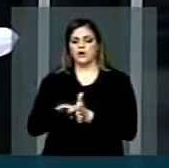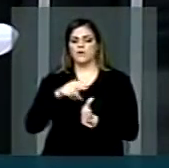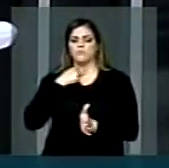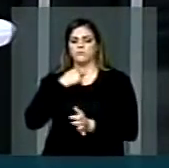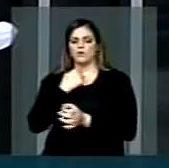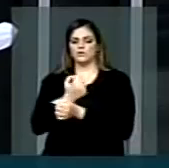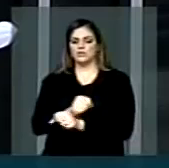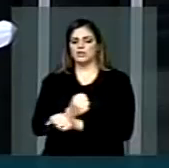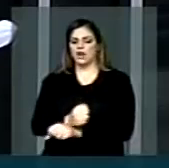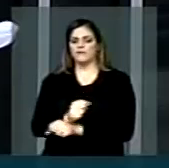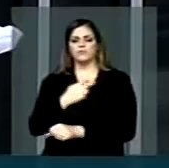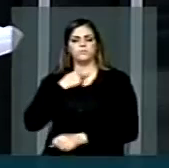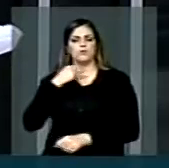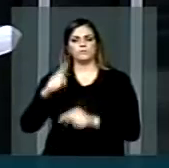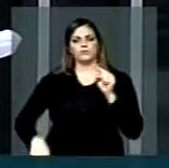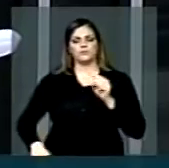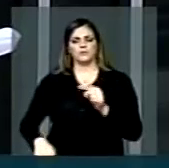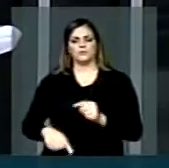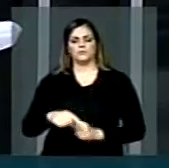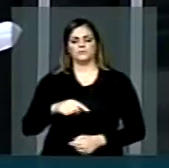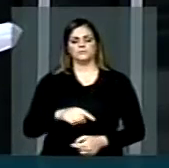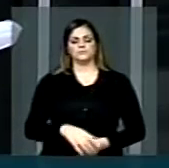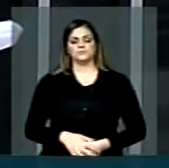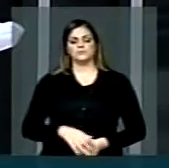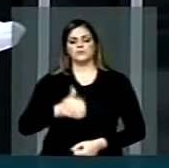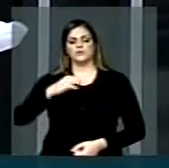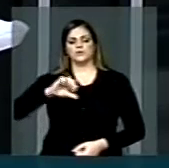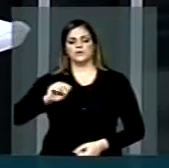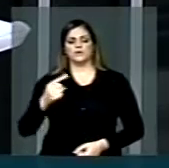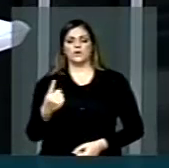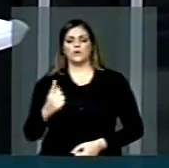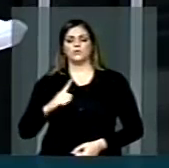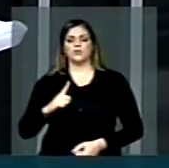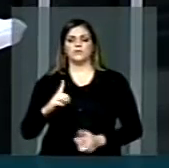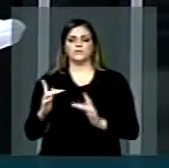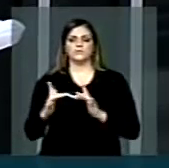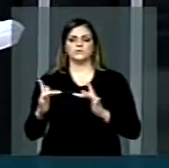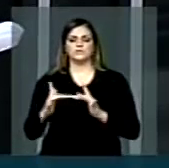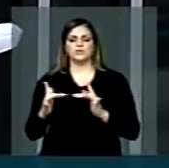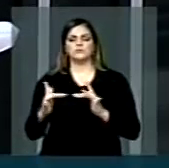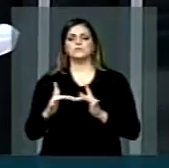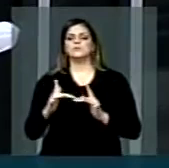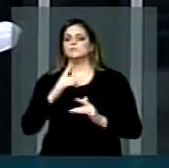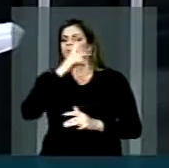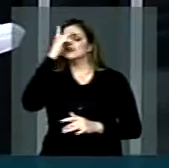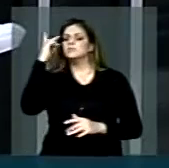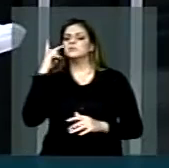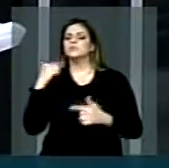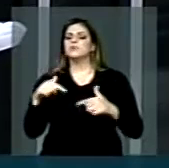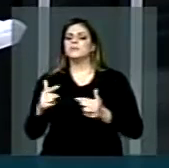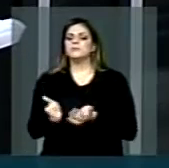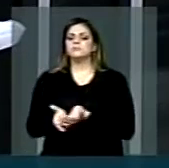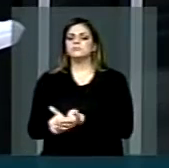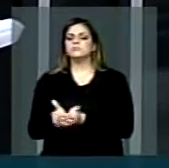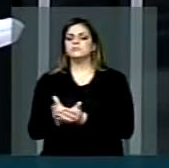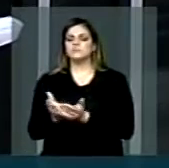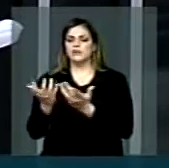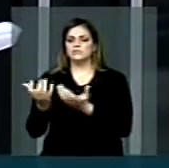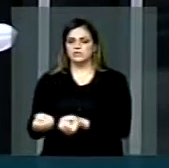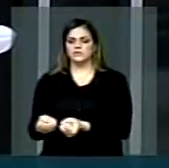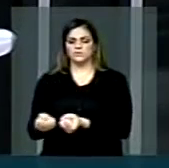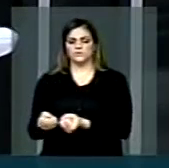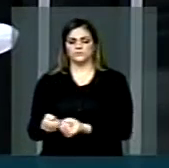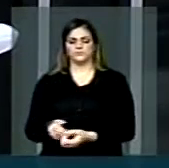interprovincial. Em 26 de janeiro de 1881, entraram em contato com os jangadeiros e conseguiram a adesão dos trabalhadores à causa. Chefiados